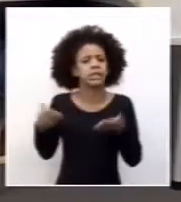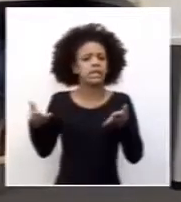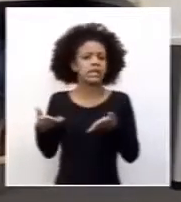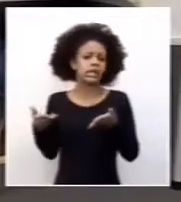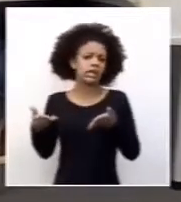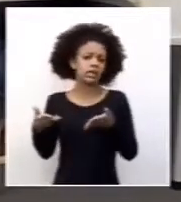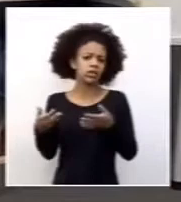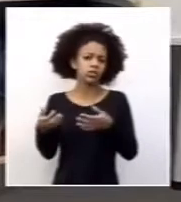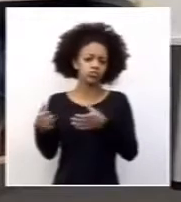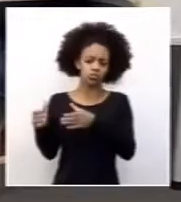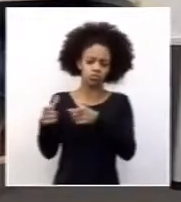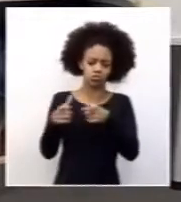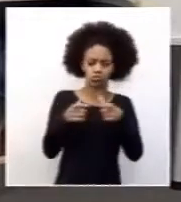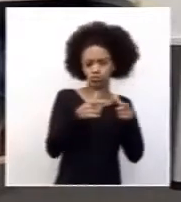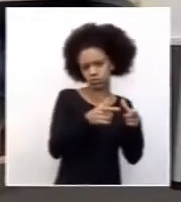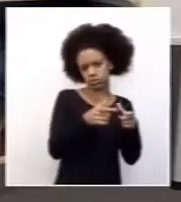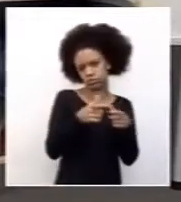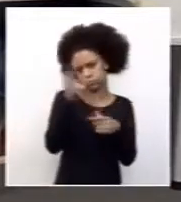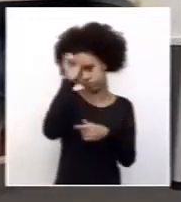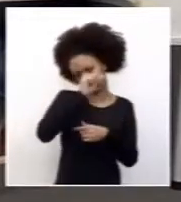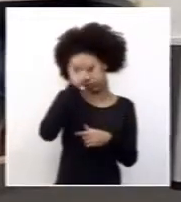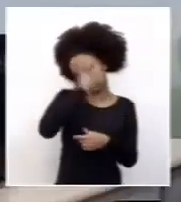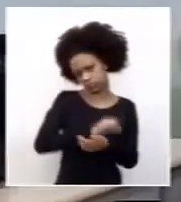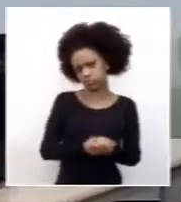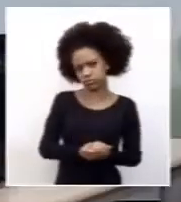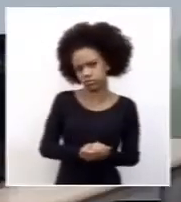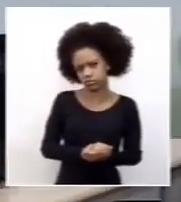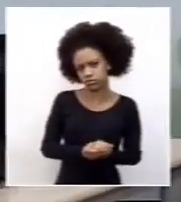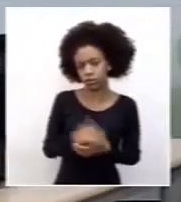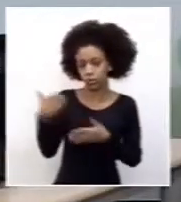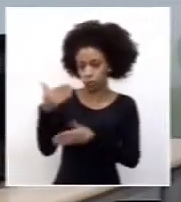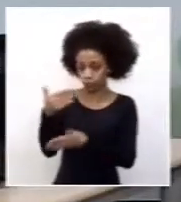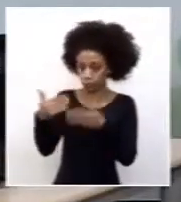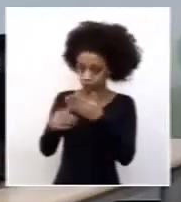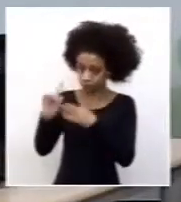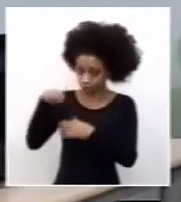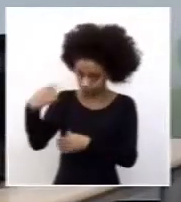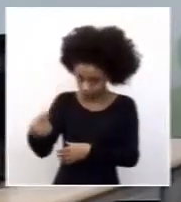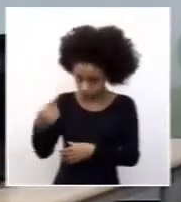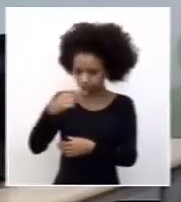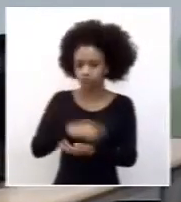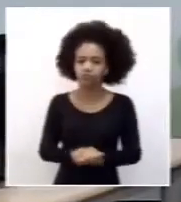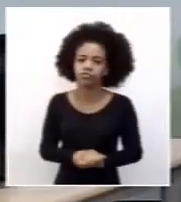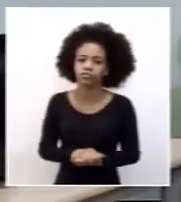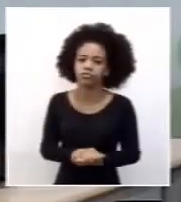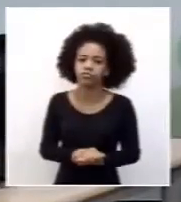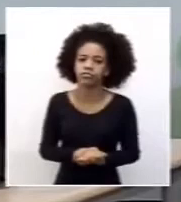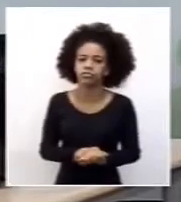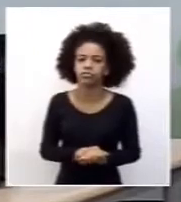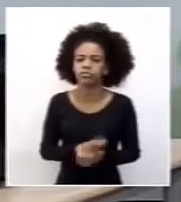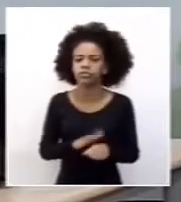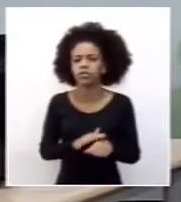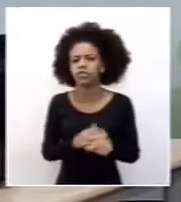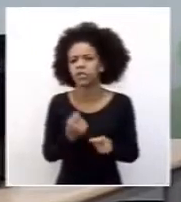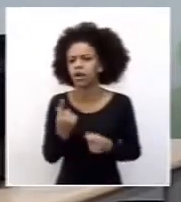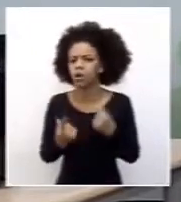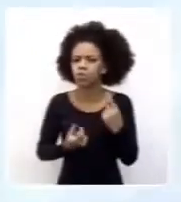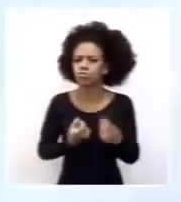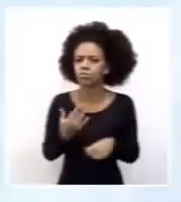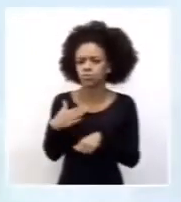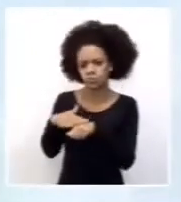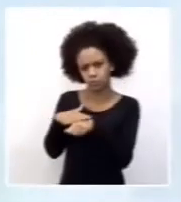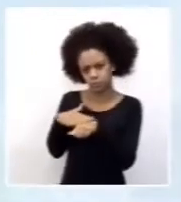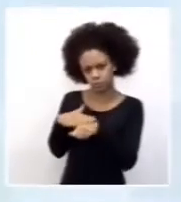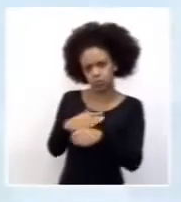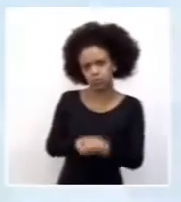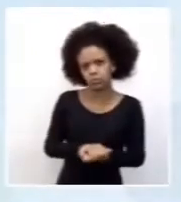os ambientes de aprendizagem. Por favor, o próximo slide, para a gente fazer algumas fundamentações, por